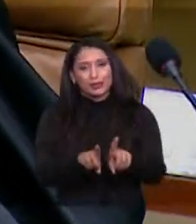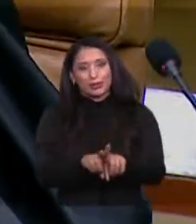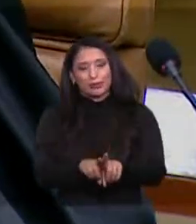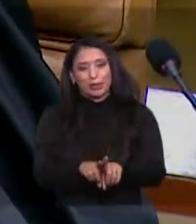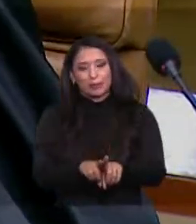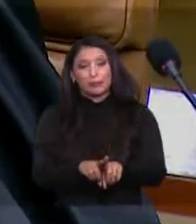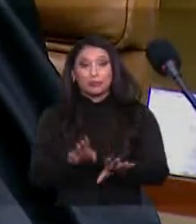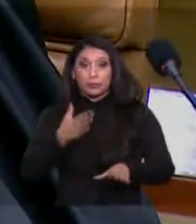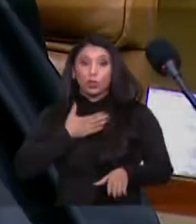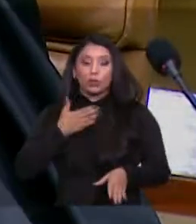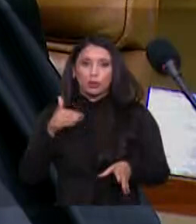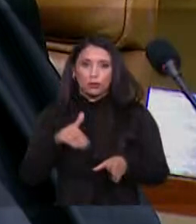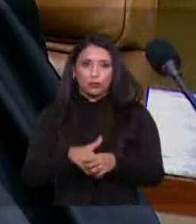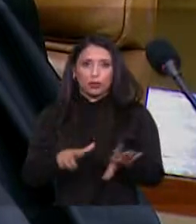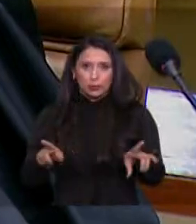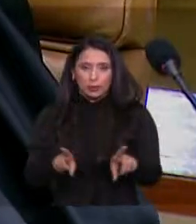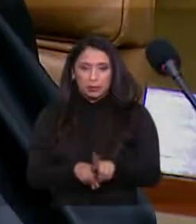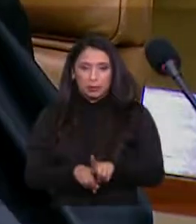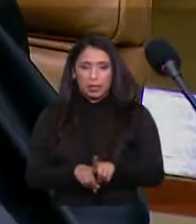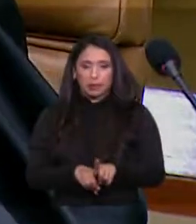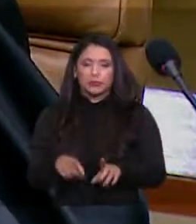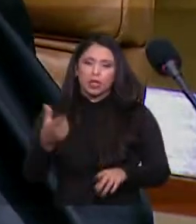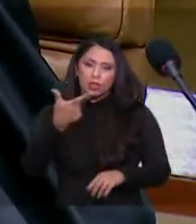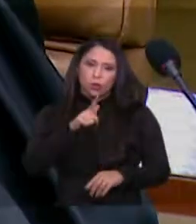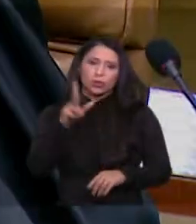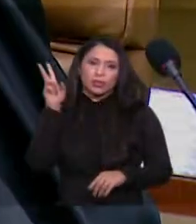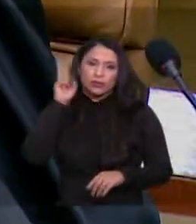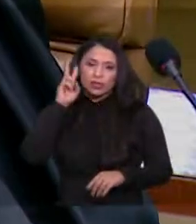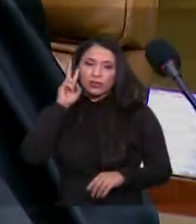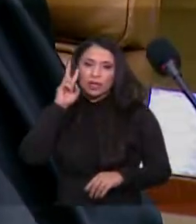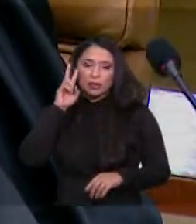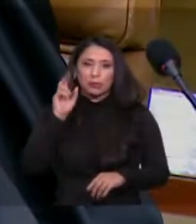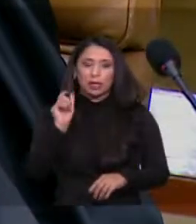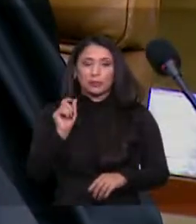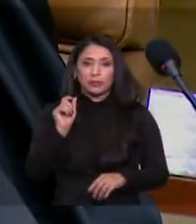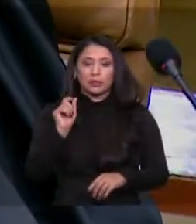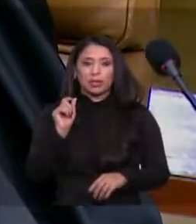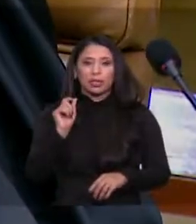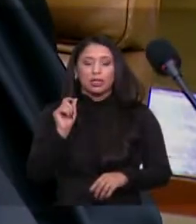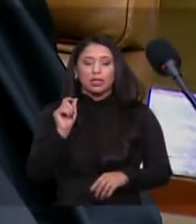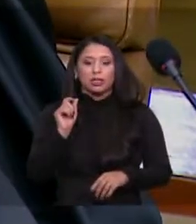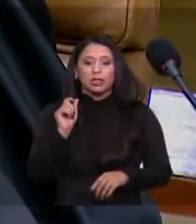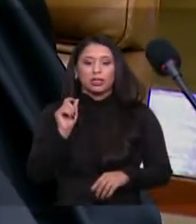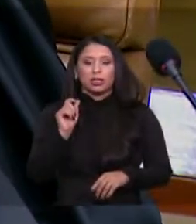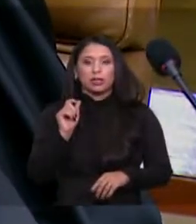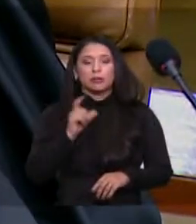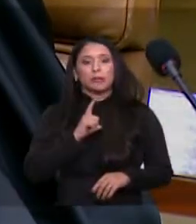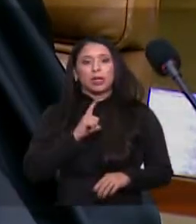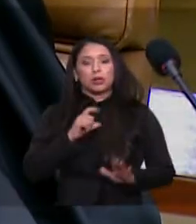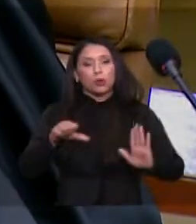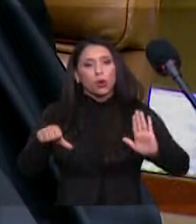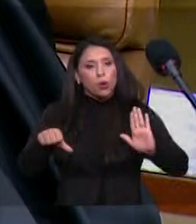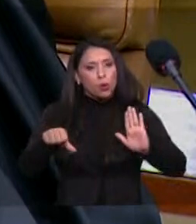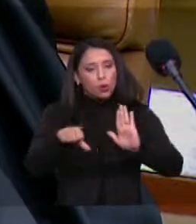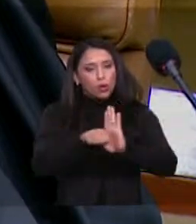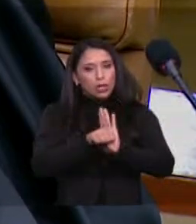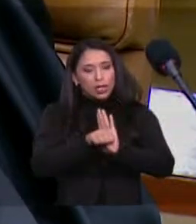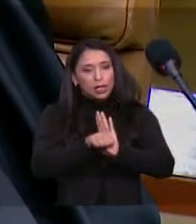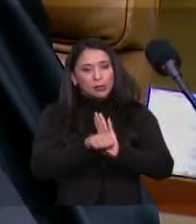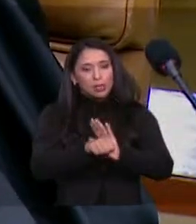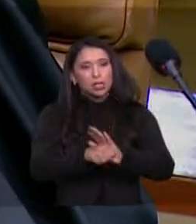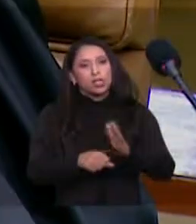assinalei no voto e gostaria de revisar que para configuração do delito São Pa